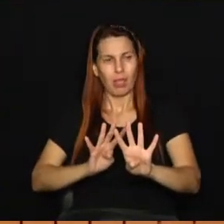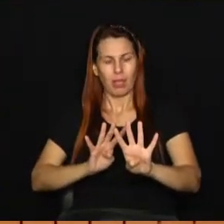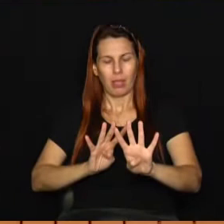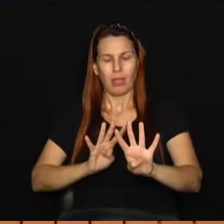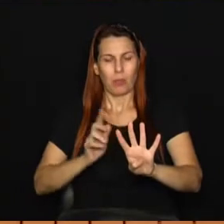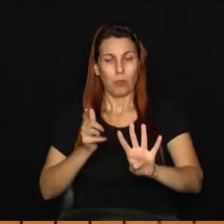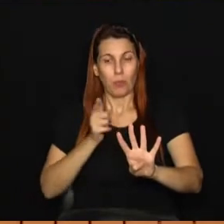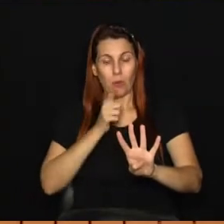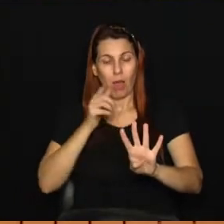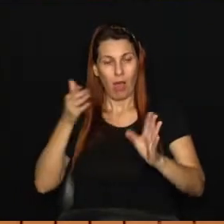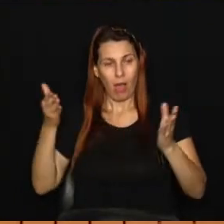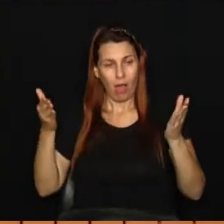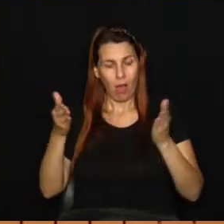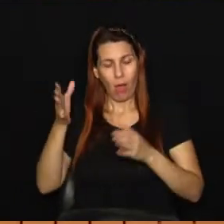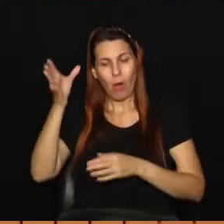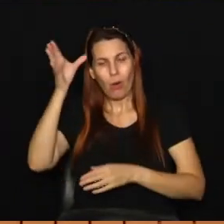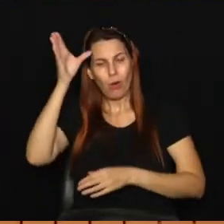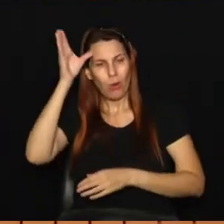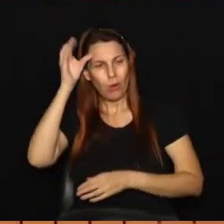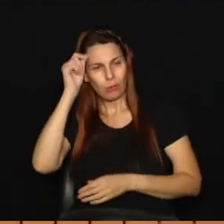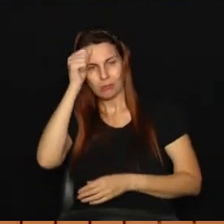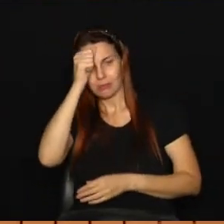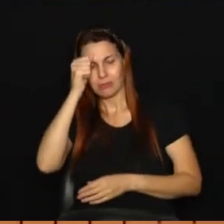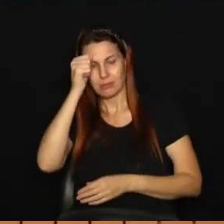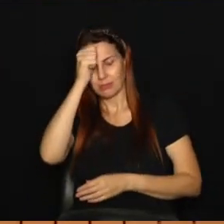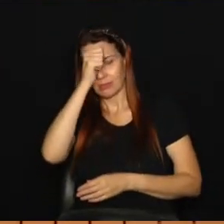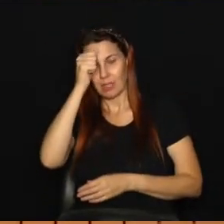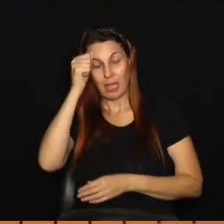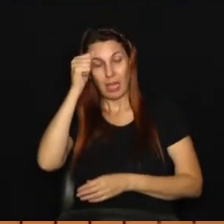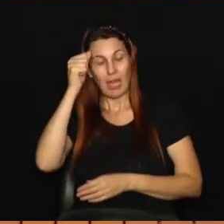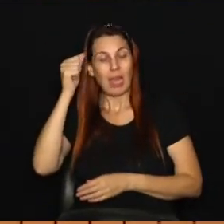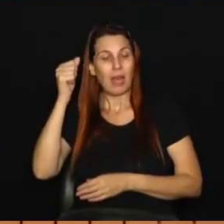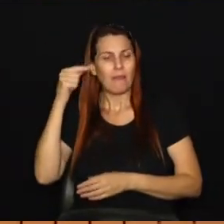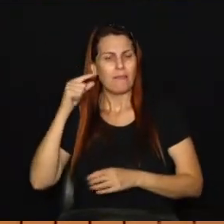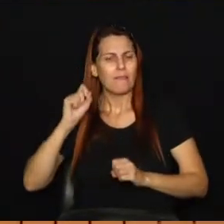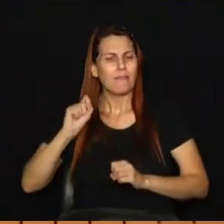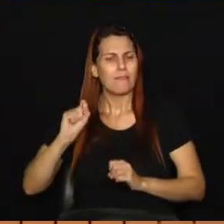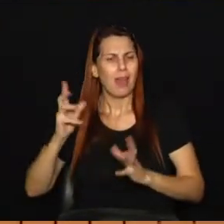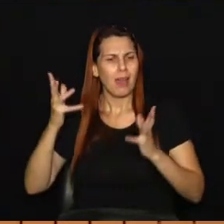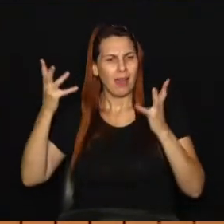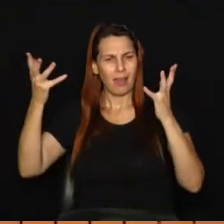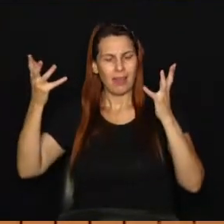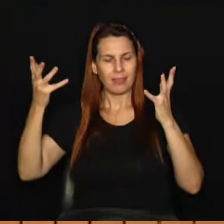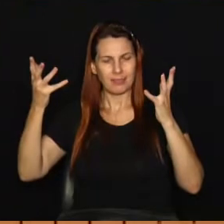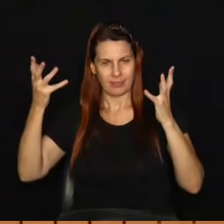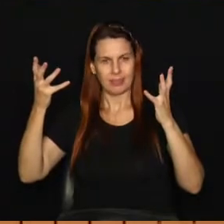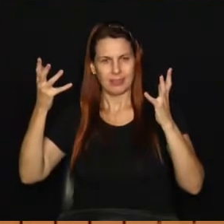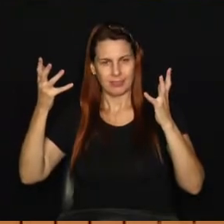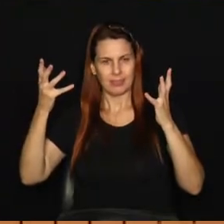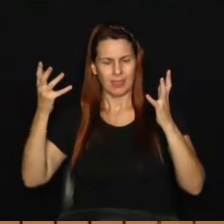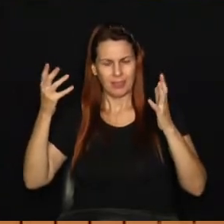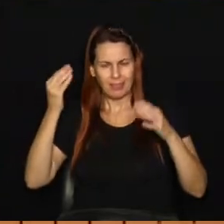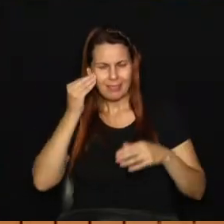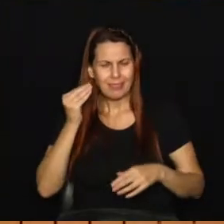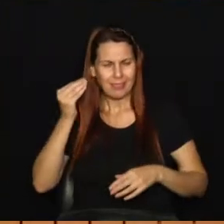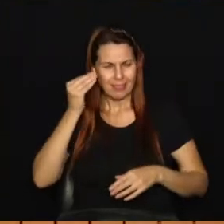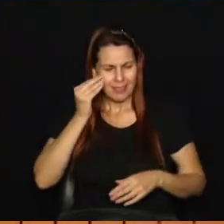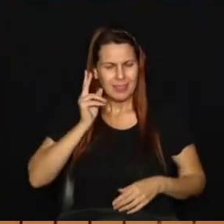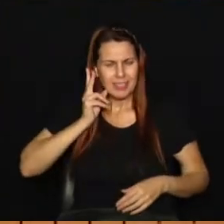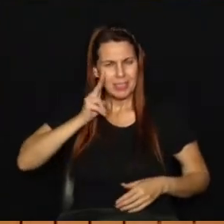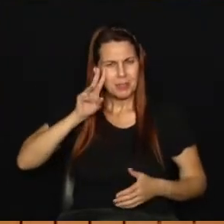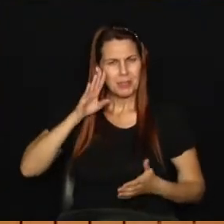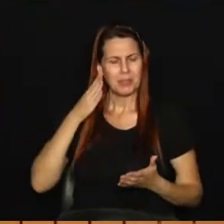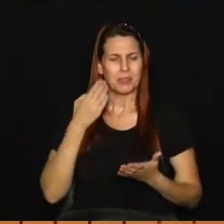de quaresma, festas, vamos fazer, vamos ali, e sempre